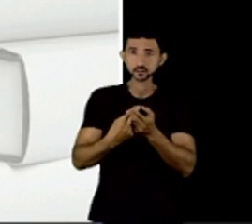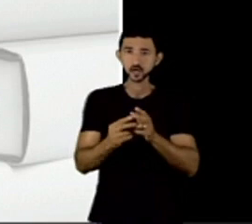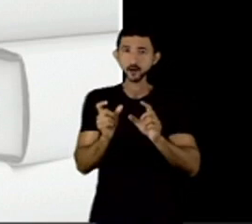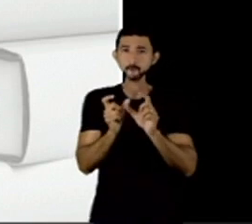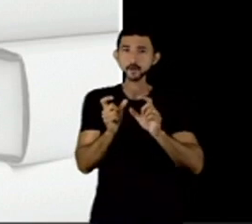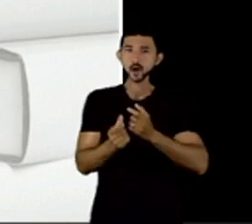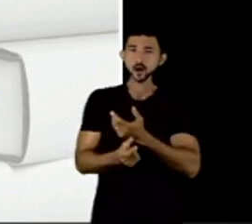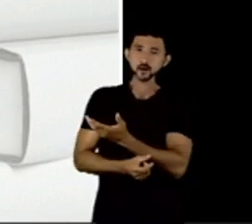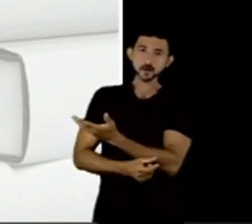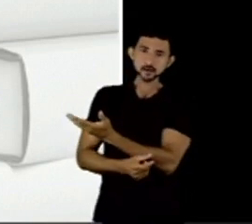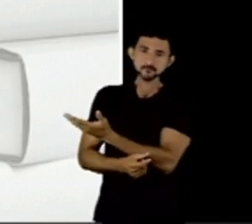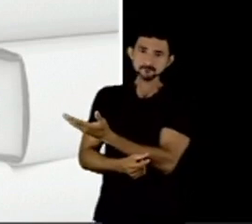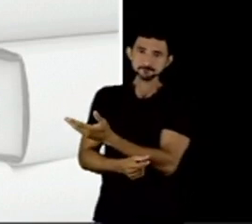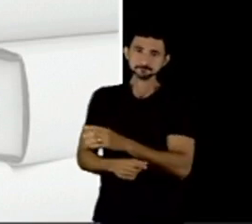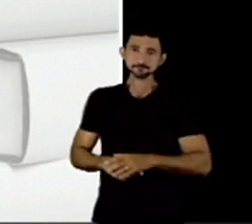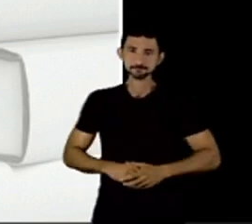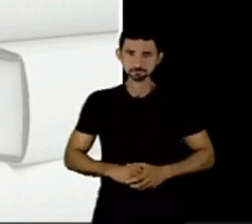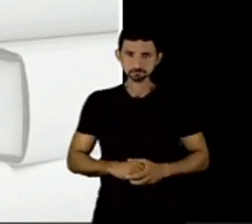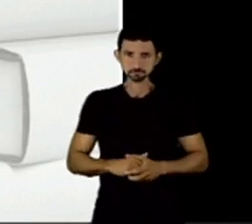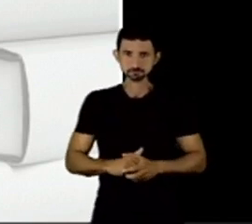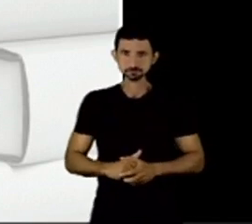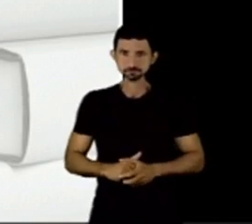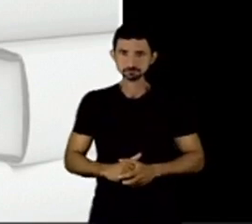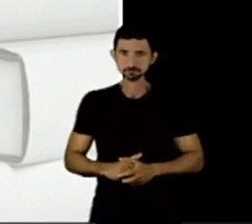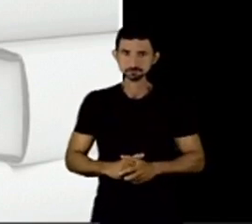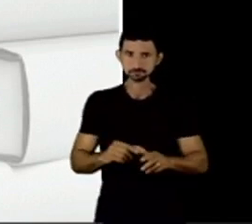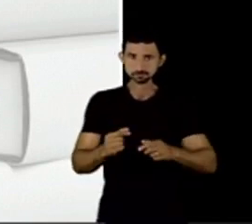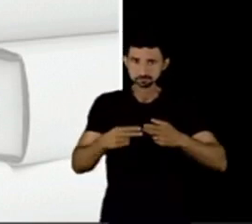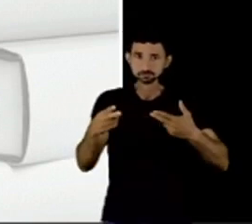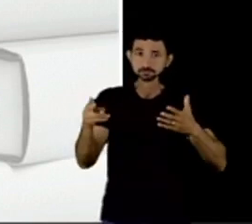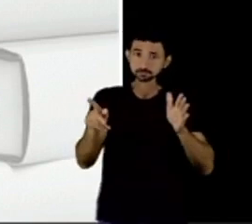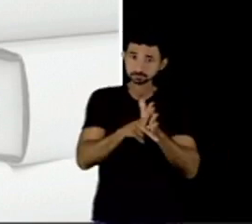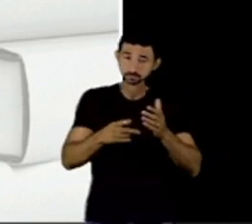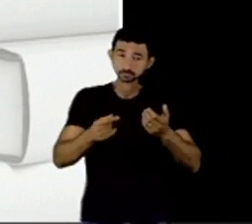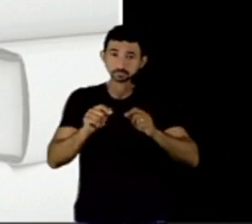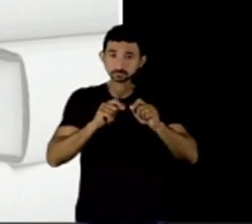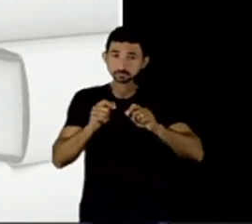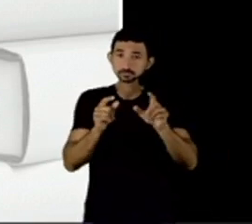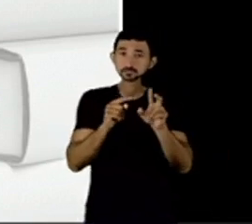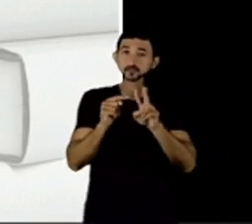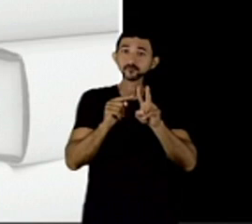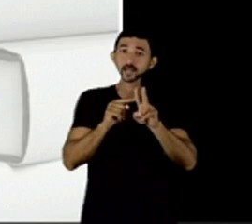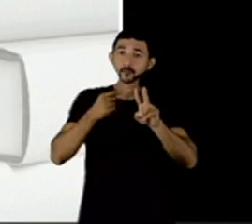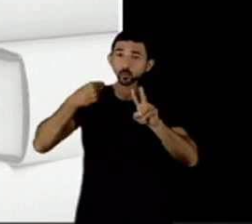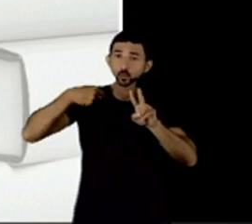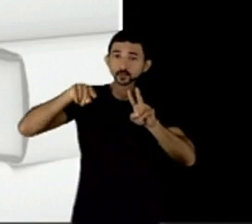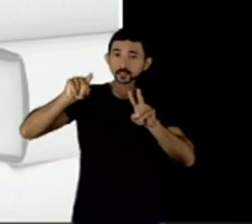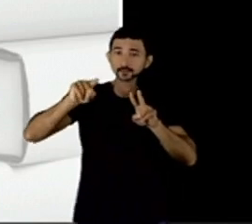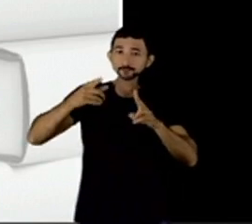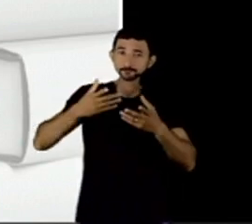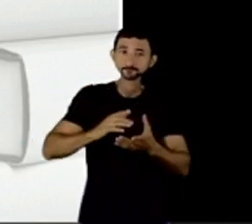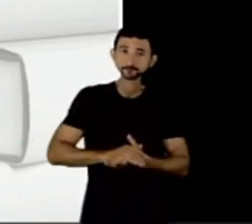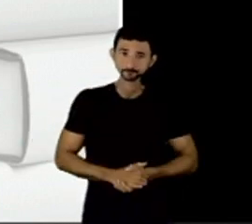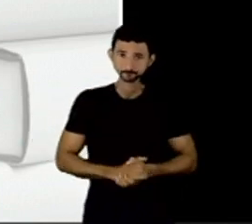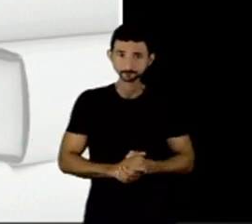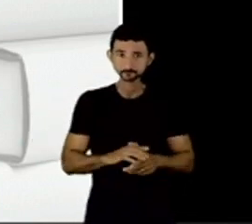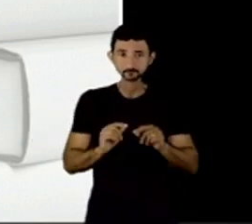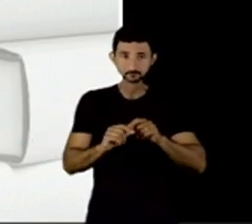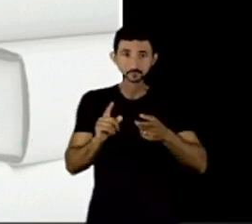essa outra expressão aqui. O próprio verbo sair, que aparece aqui embaixo,